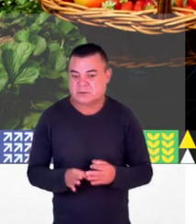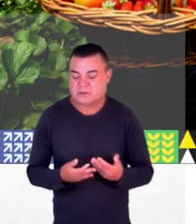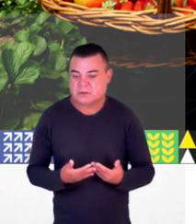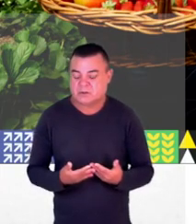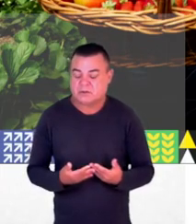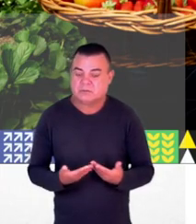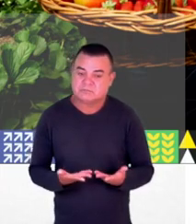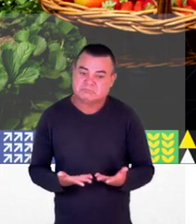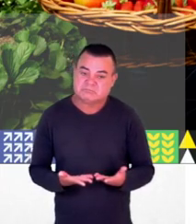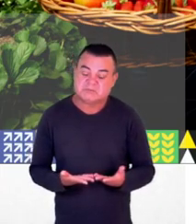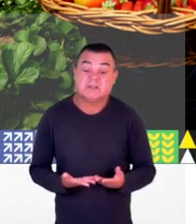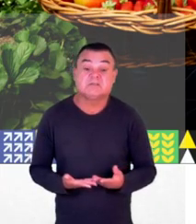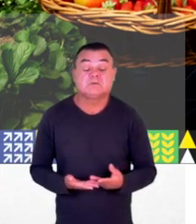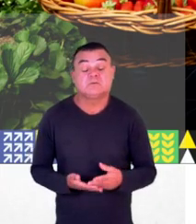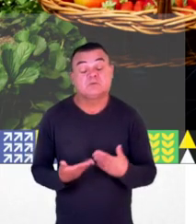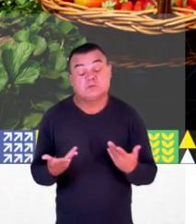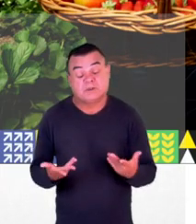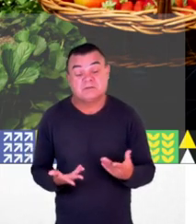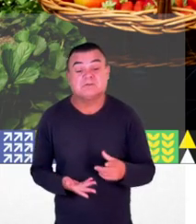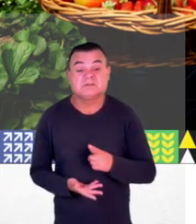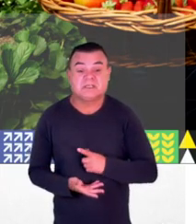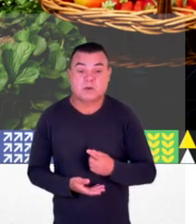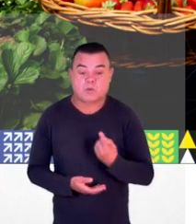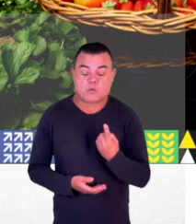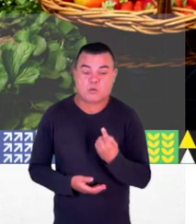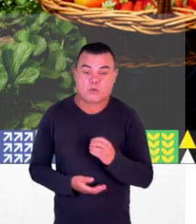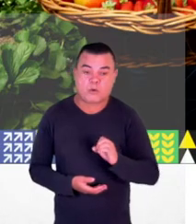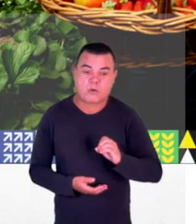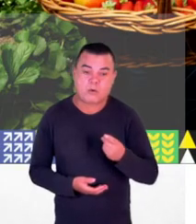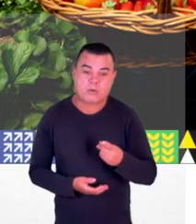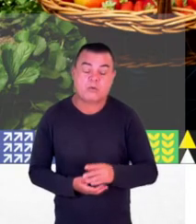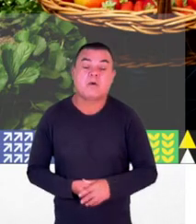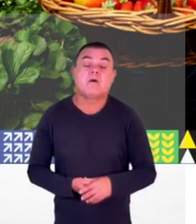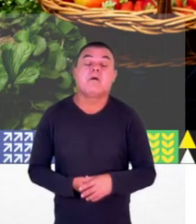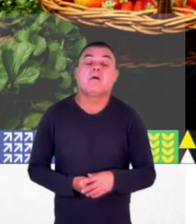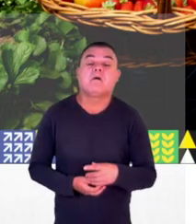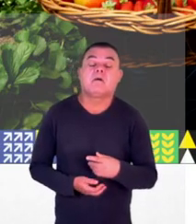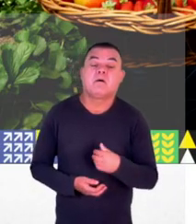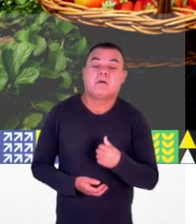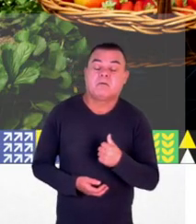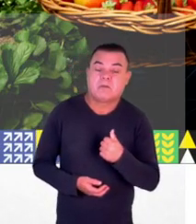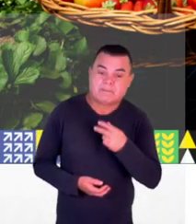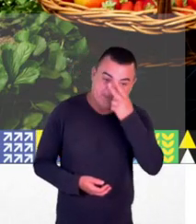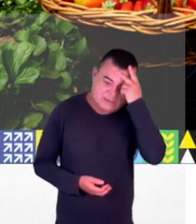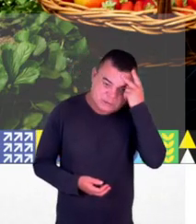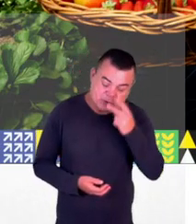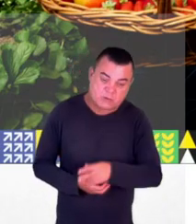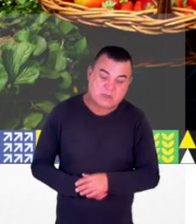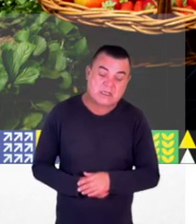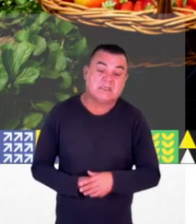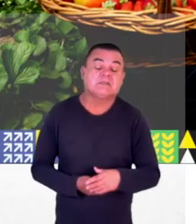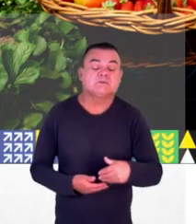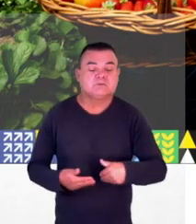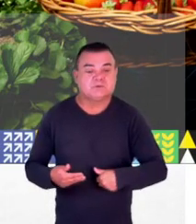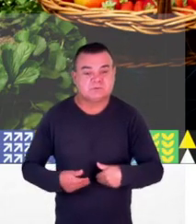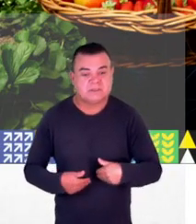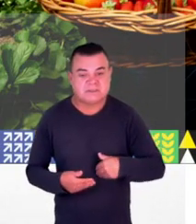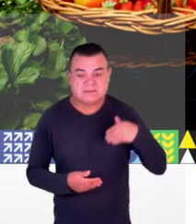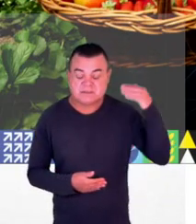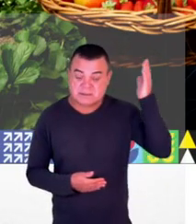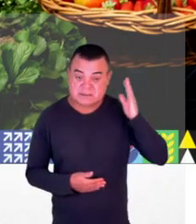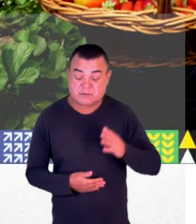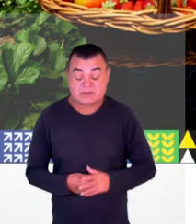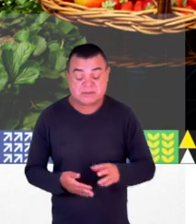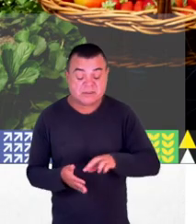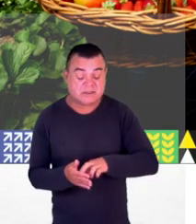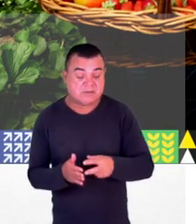um brasileiro passando fome no Brasil eh isso é imoral isso é violação de um direito então eh a gente